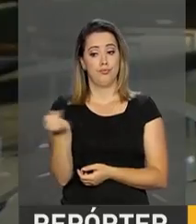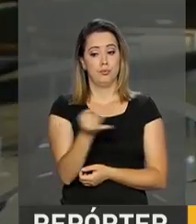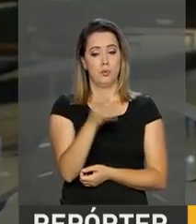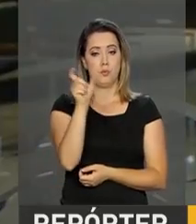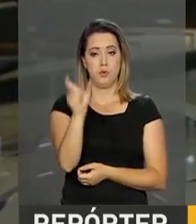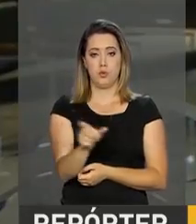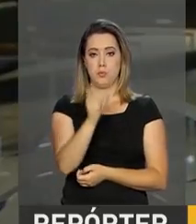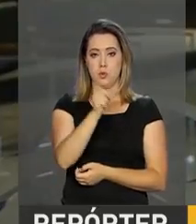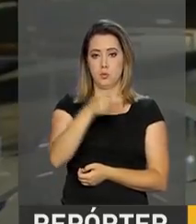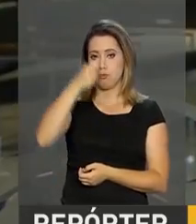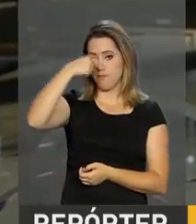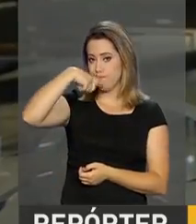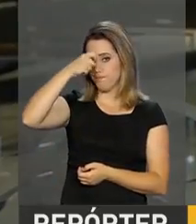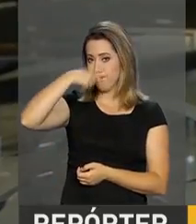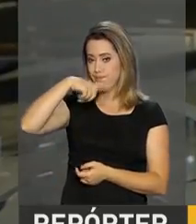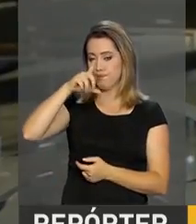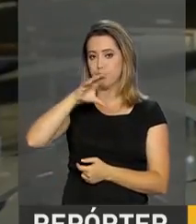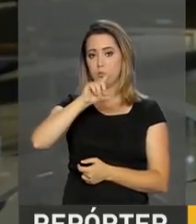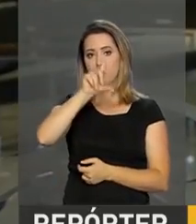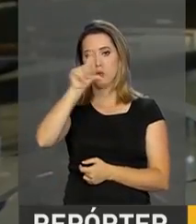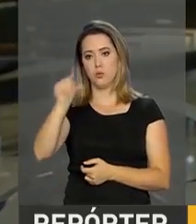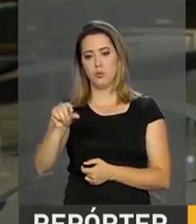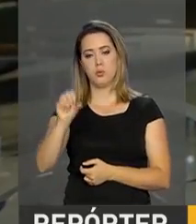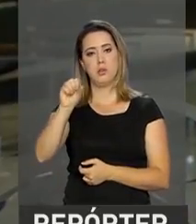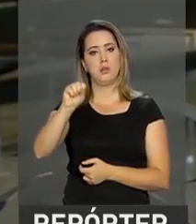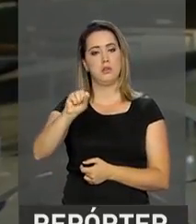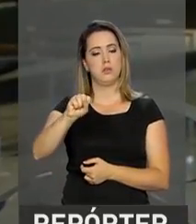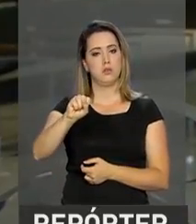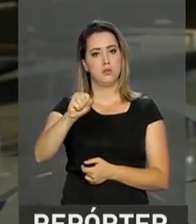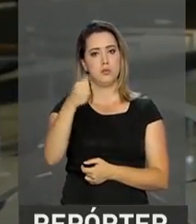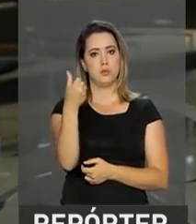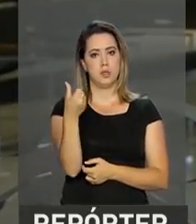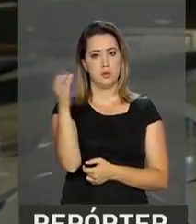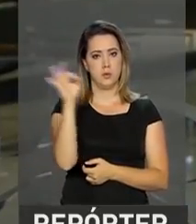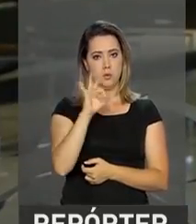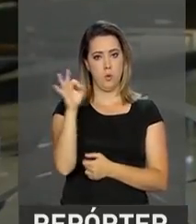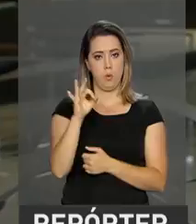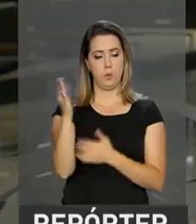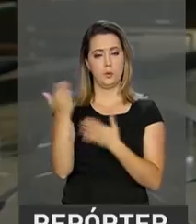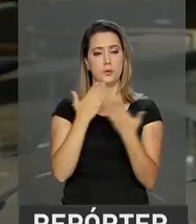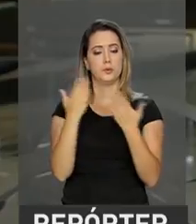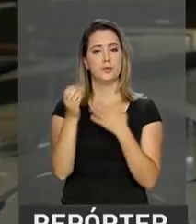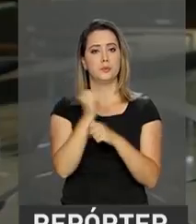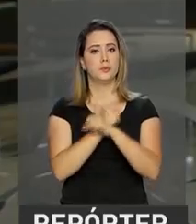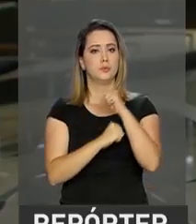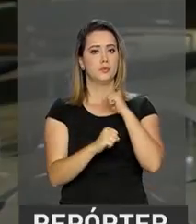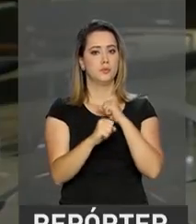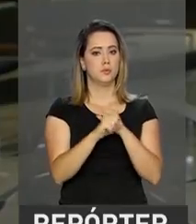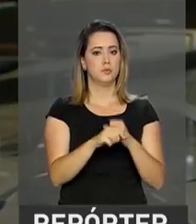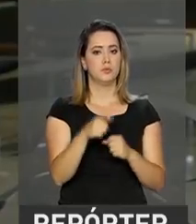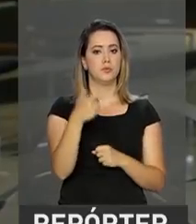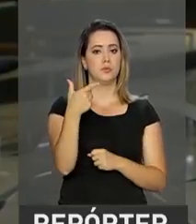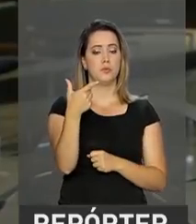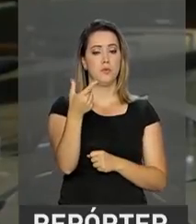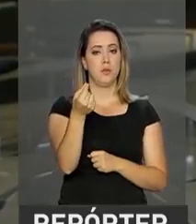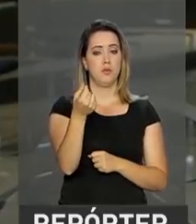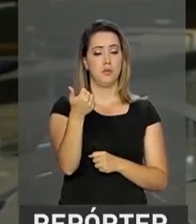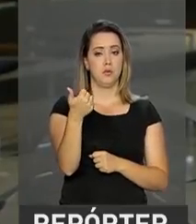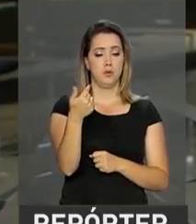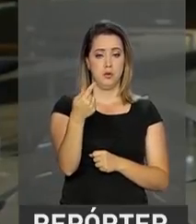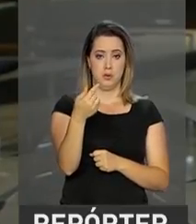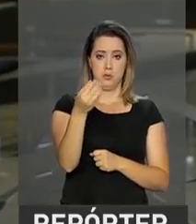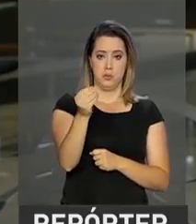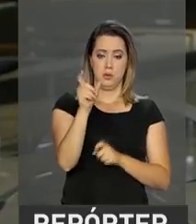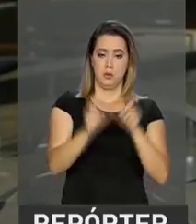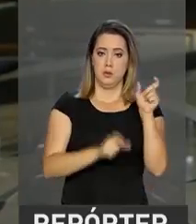no brasil esse ano caiu 81% em relação ao ano passado foram 2 mil e 70 casos e